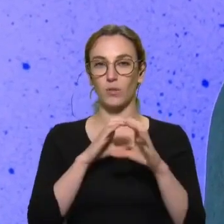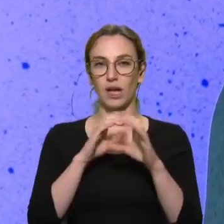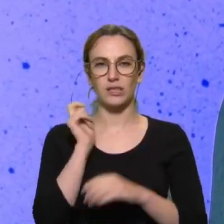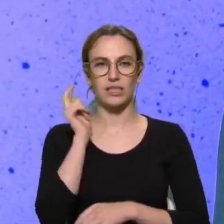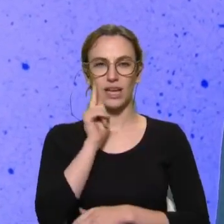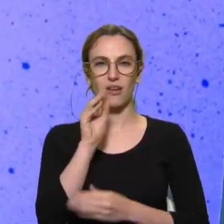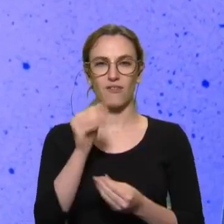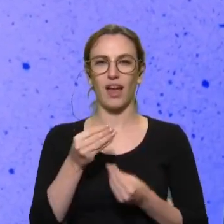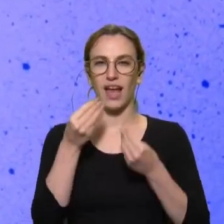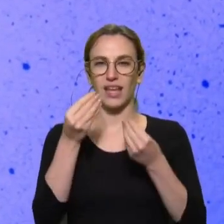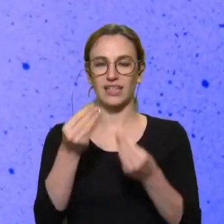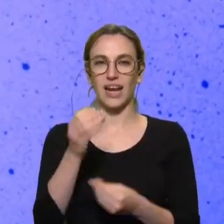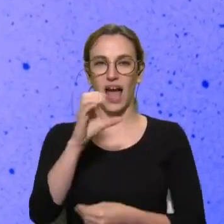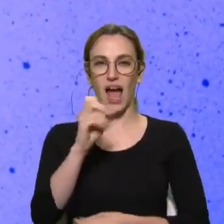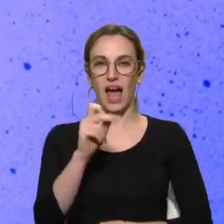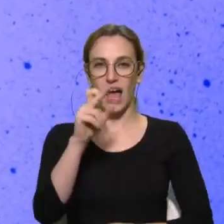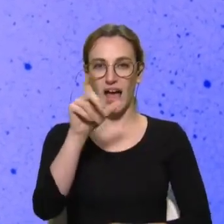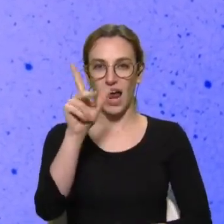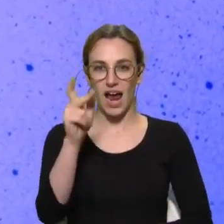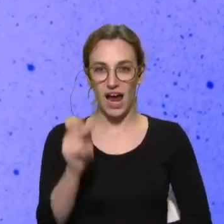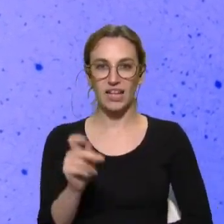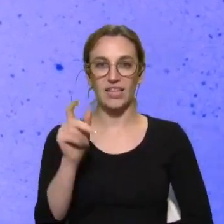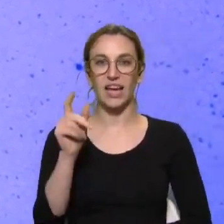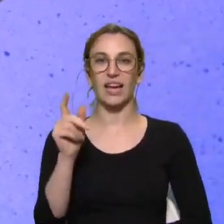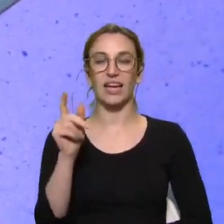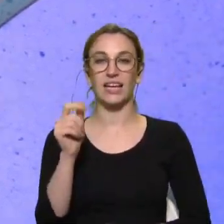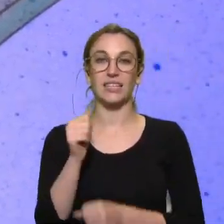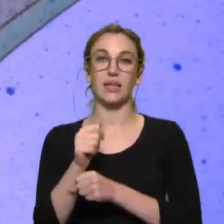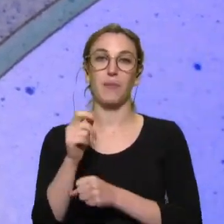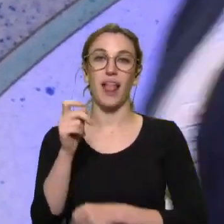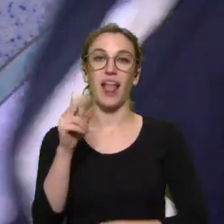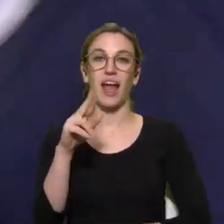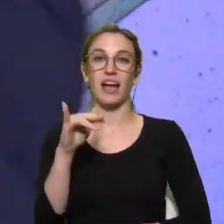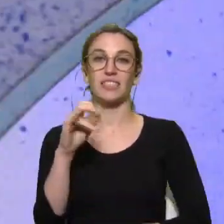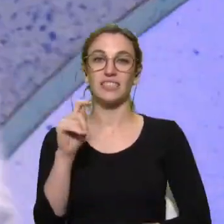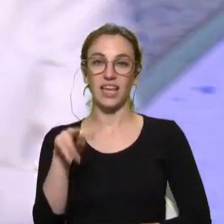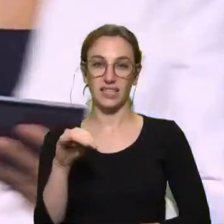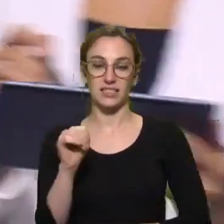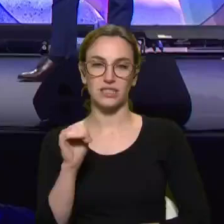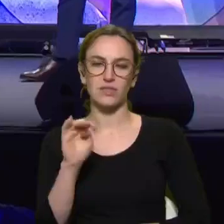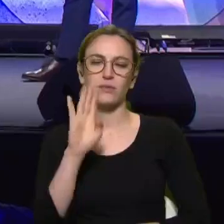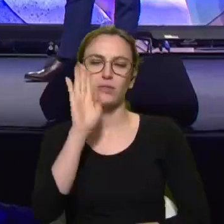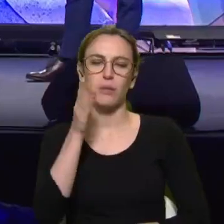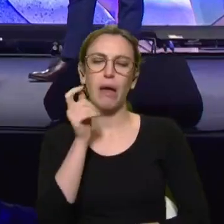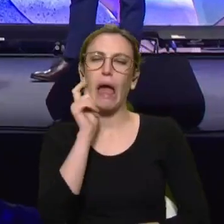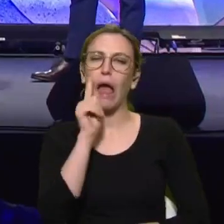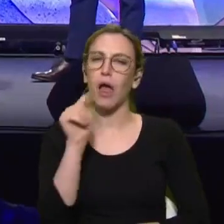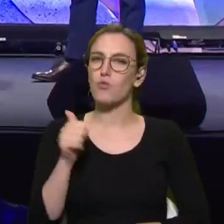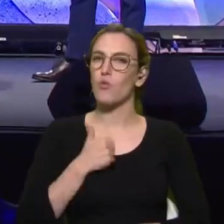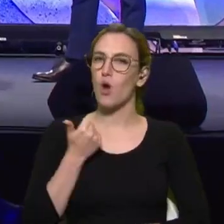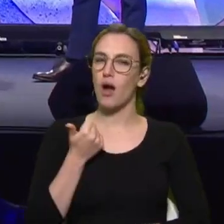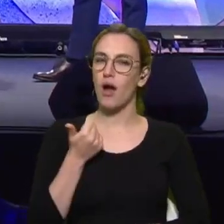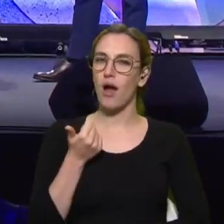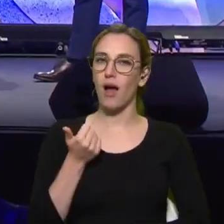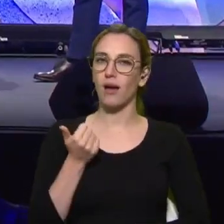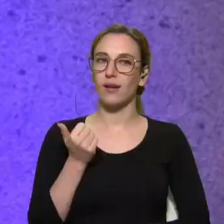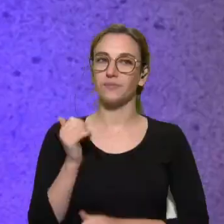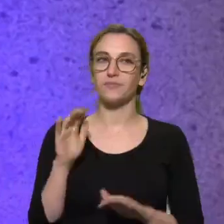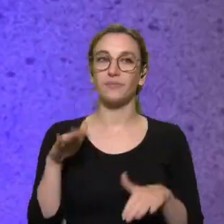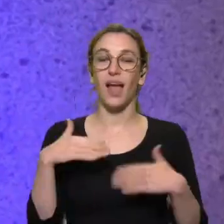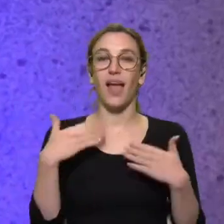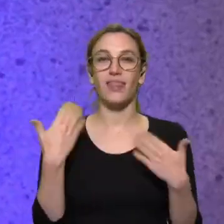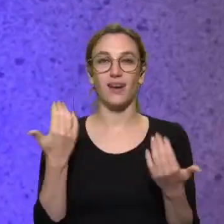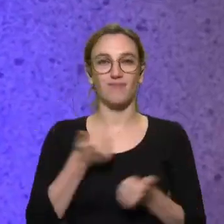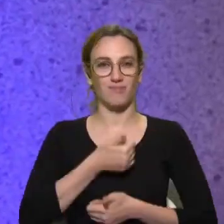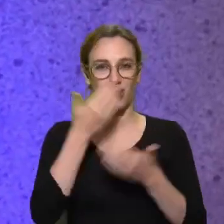este troféu é a Carla Zibreira, da Axians. Vamos então, Carla, saber quem é que é o vencedor. Muito bem.